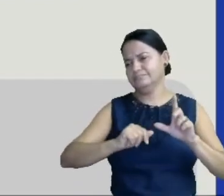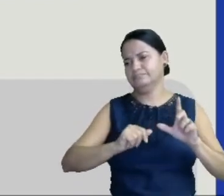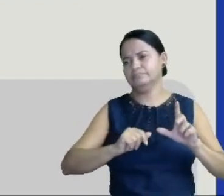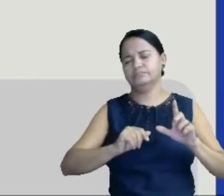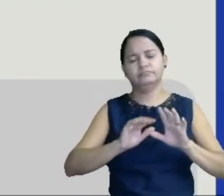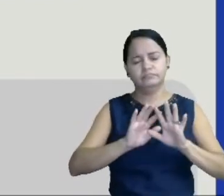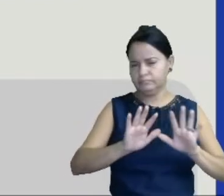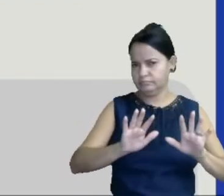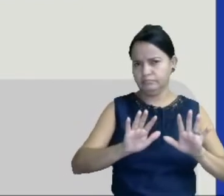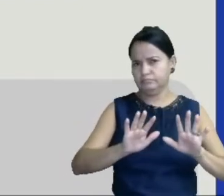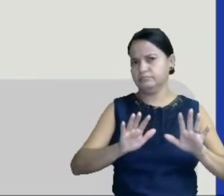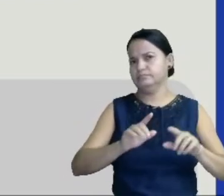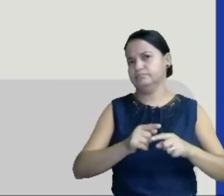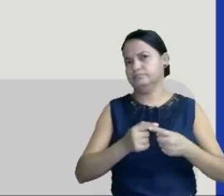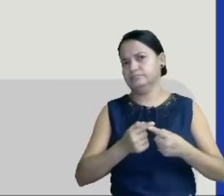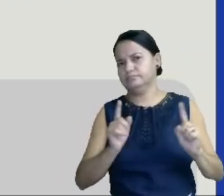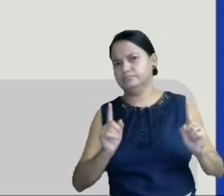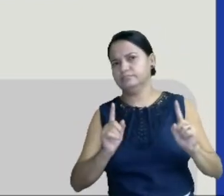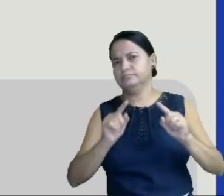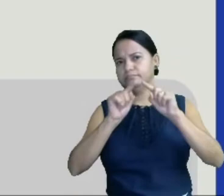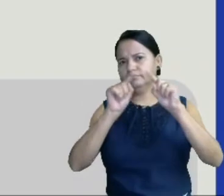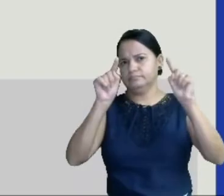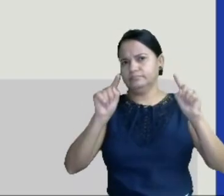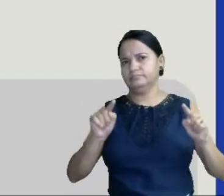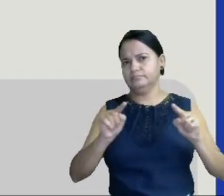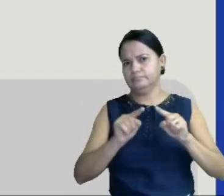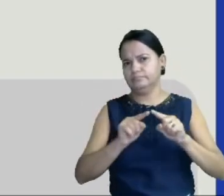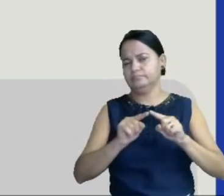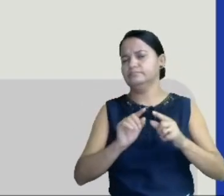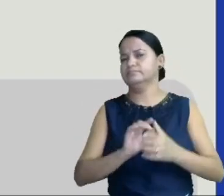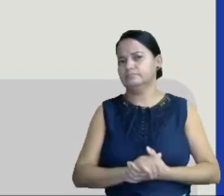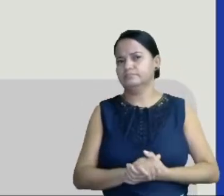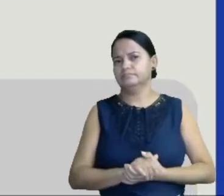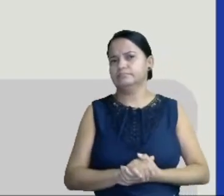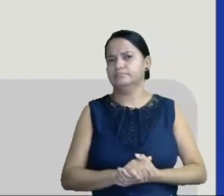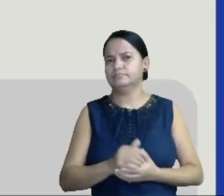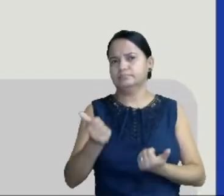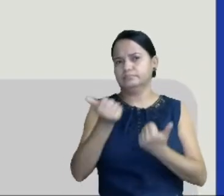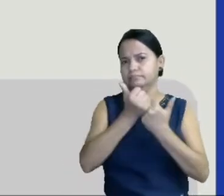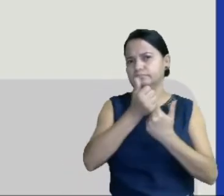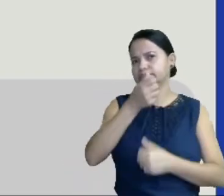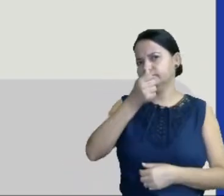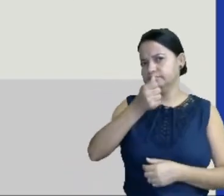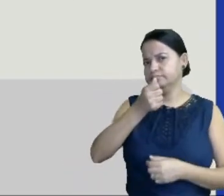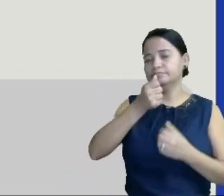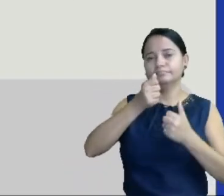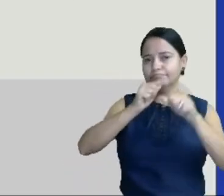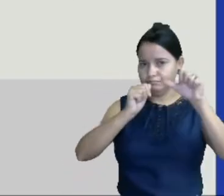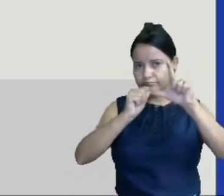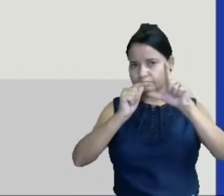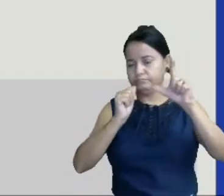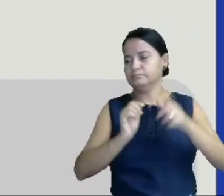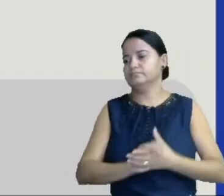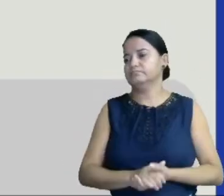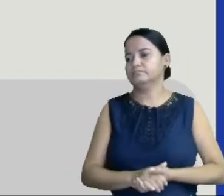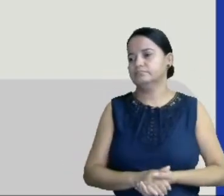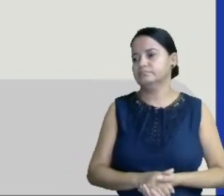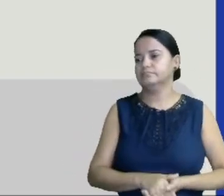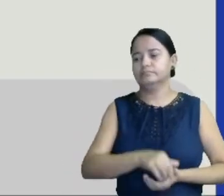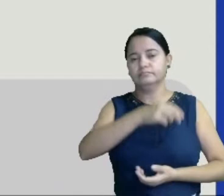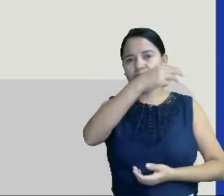imagens que a gente viu poderia ser uma letra no lugar desse quadrado então três mais número desconhecido eu não sei quem é